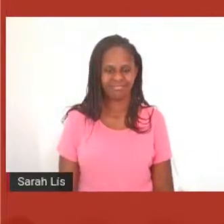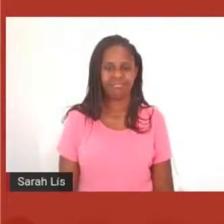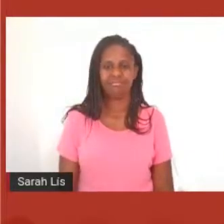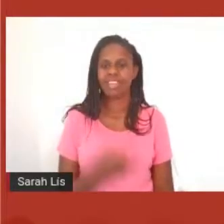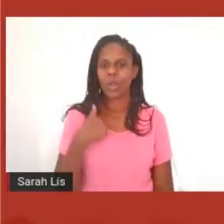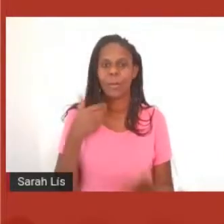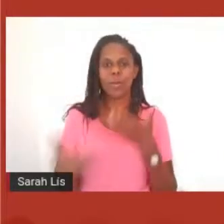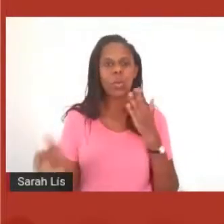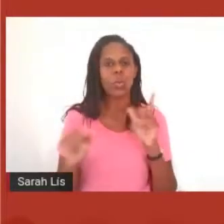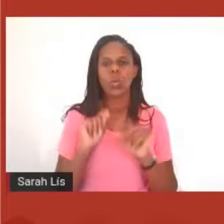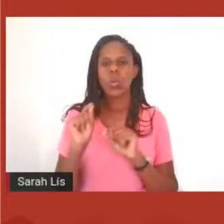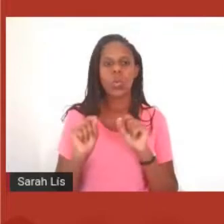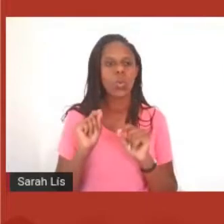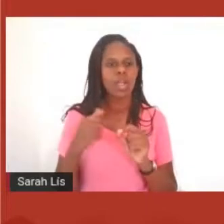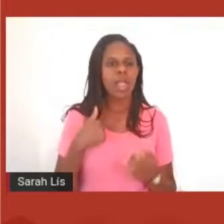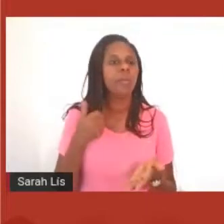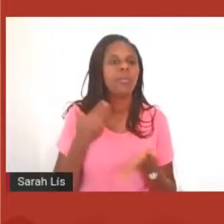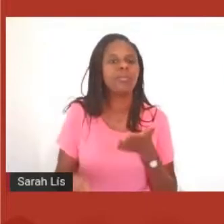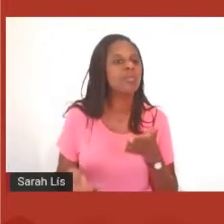O que eu perdi?